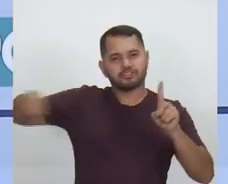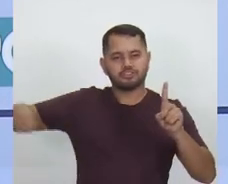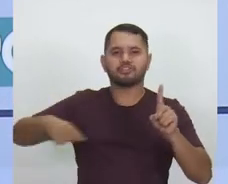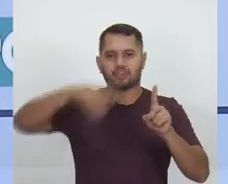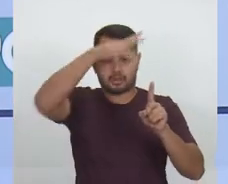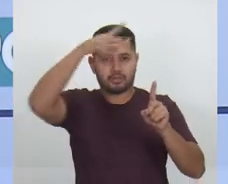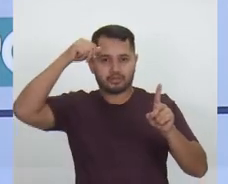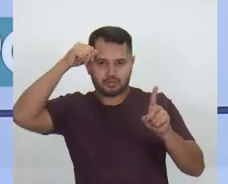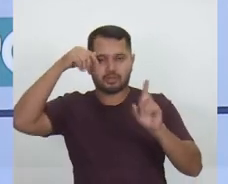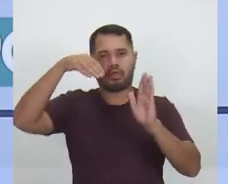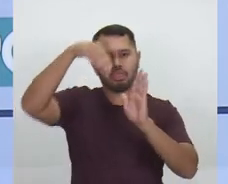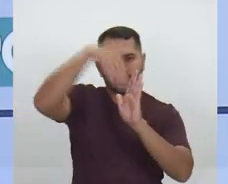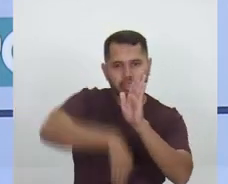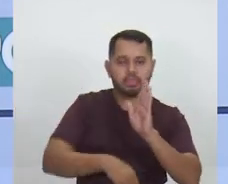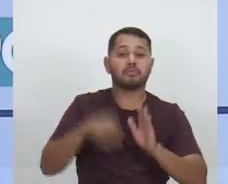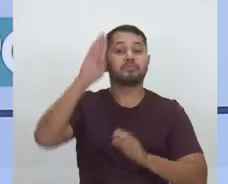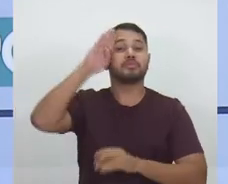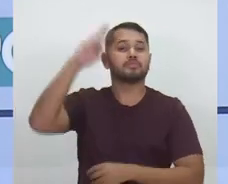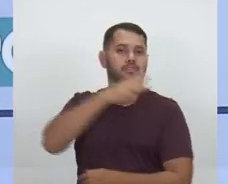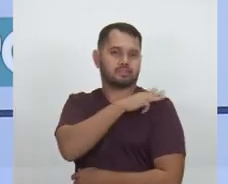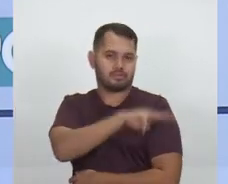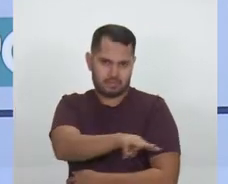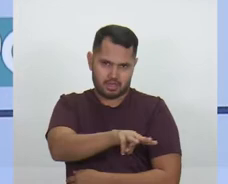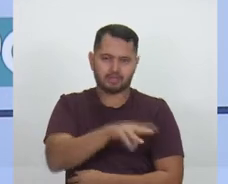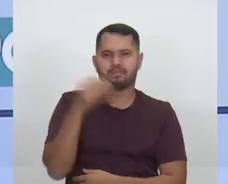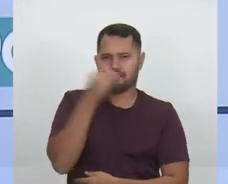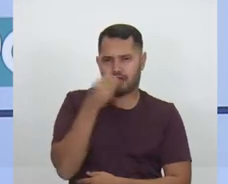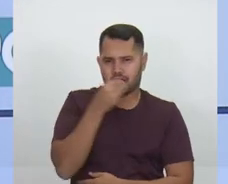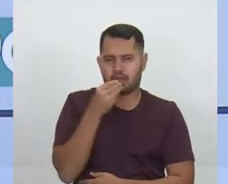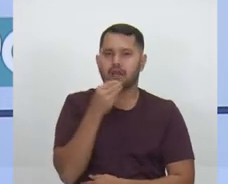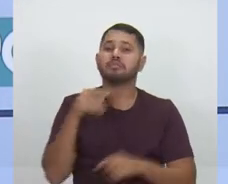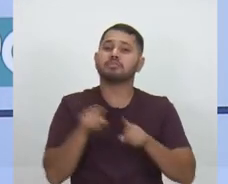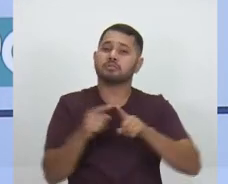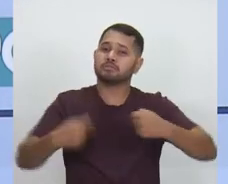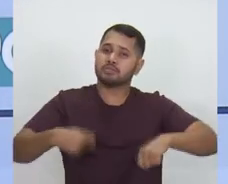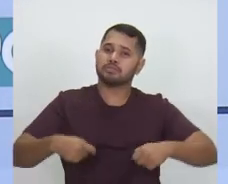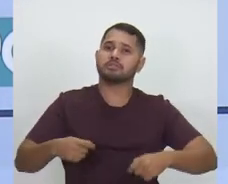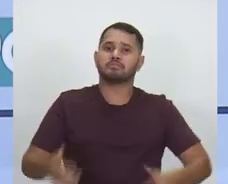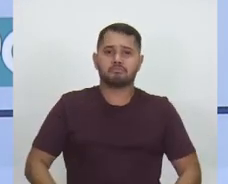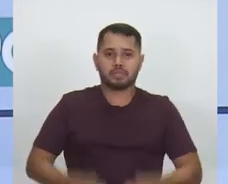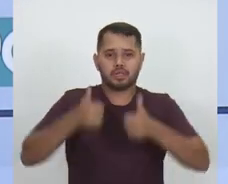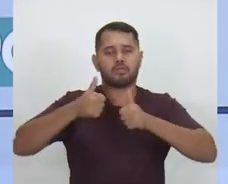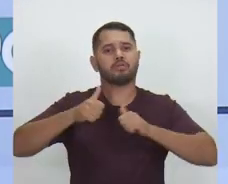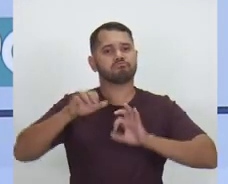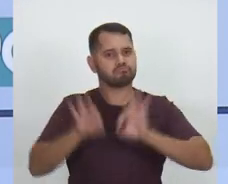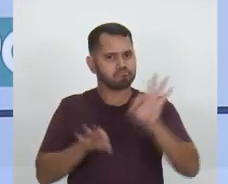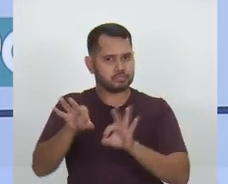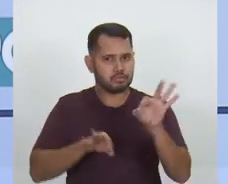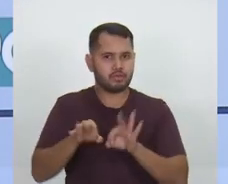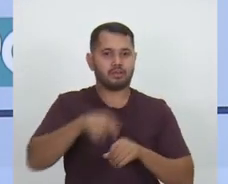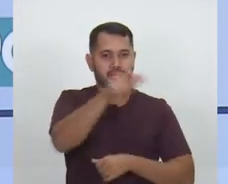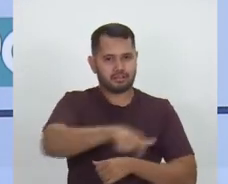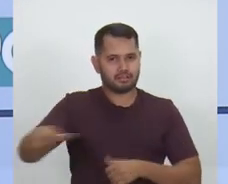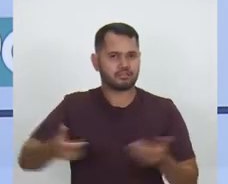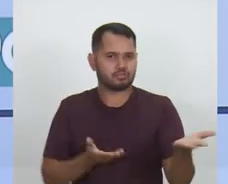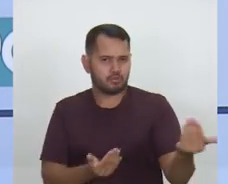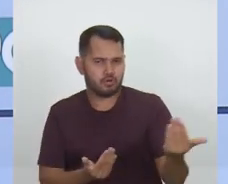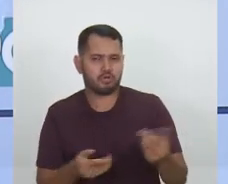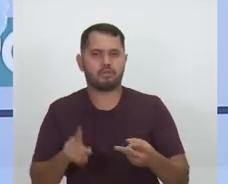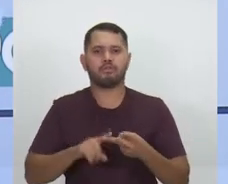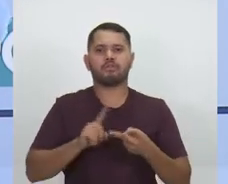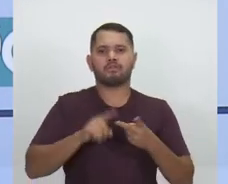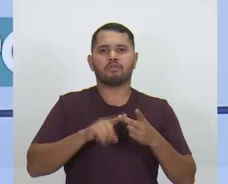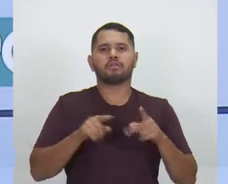principalmente no ensino médio e sobre a necessidade de preparar os nossos jovens ea nossa